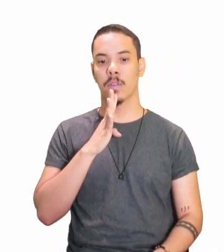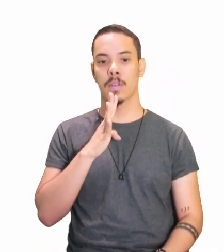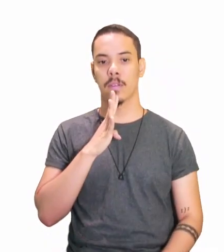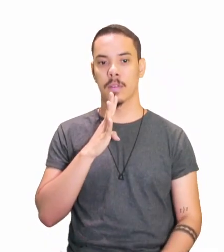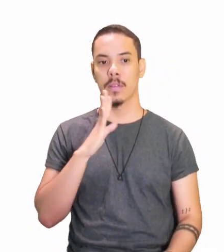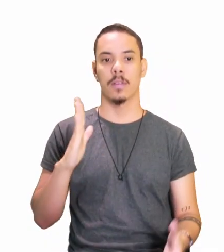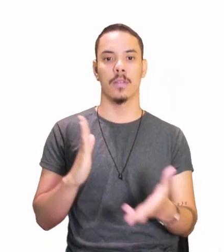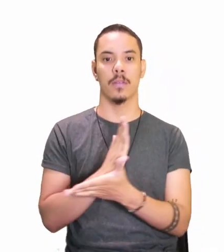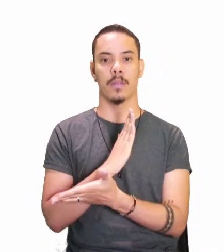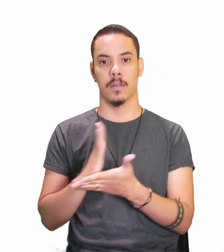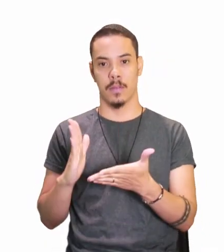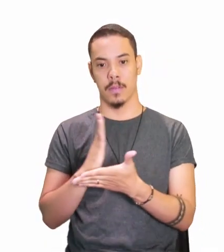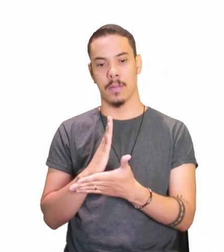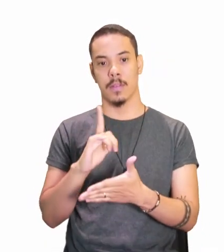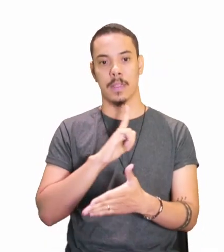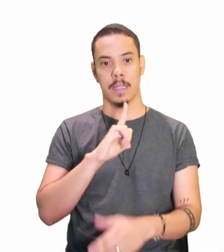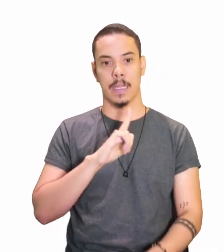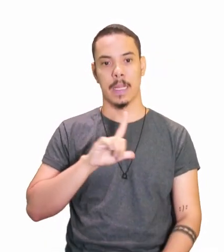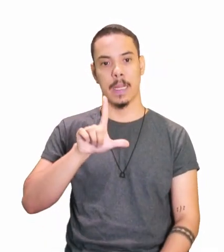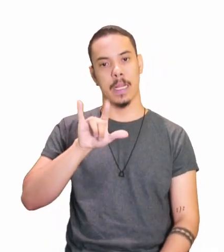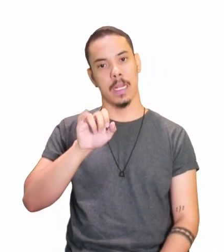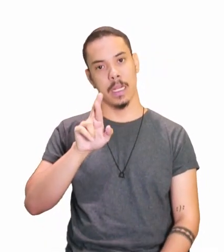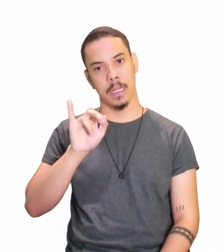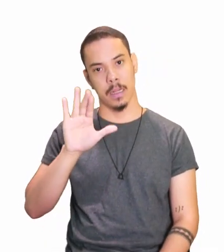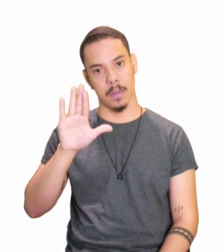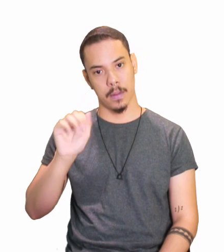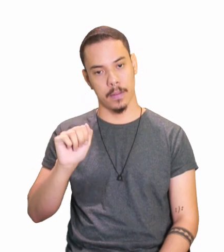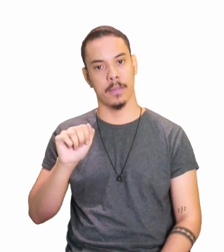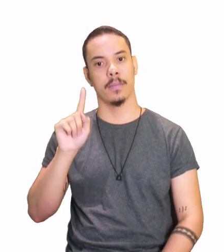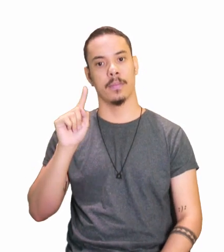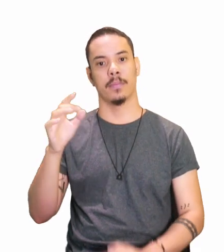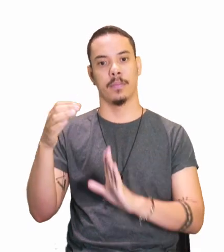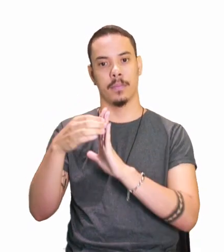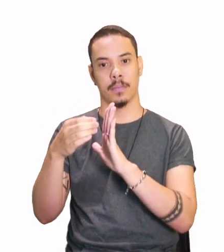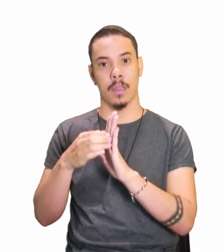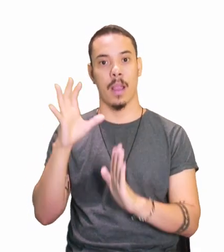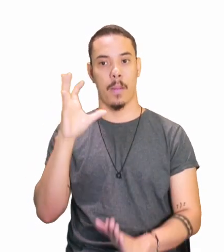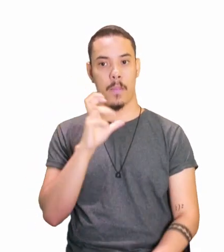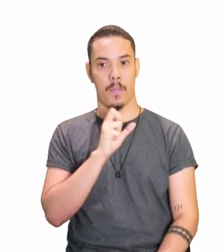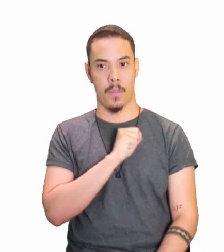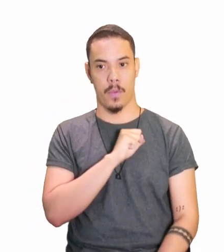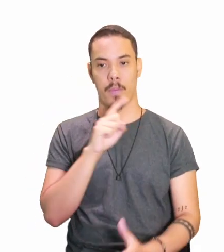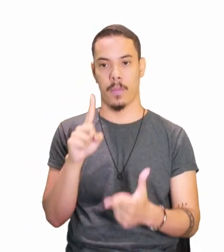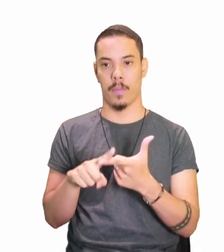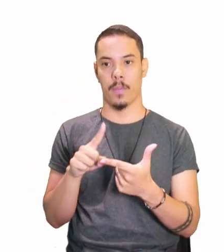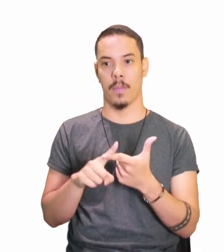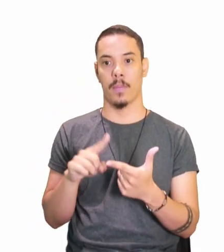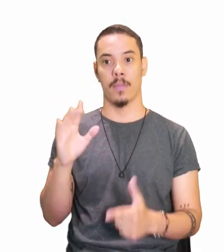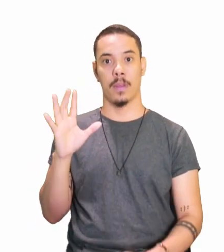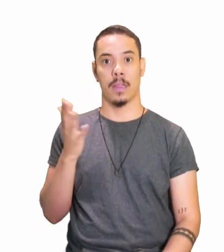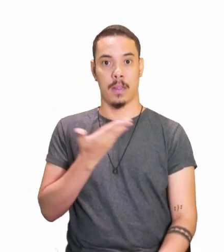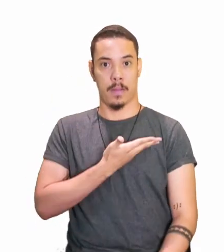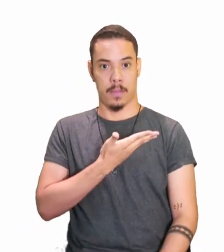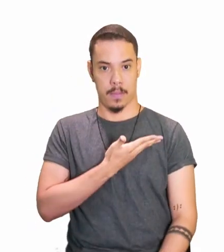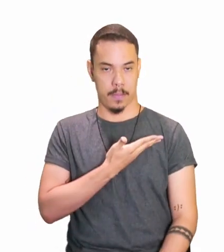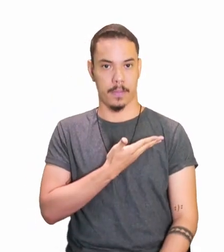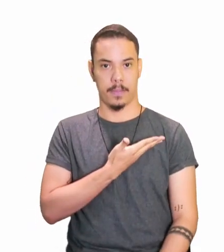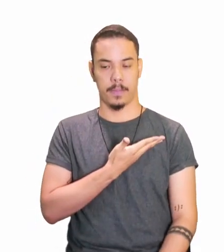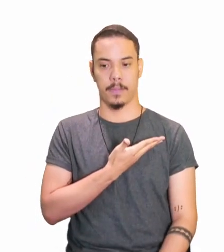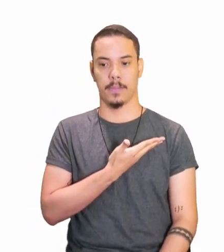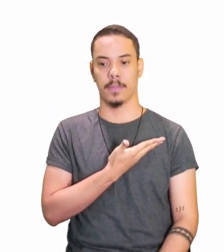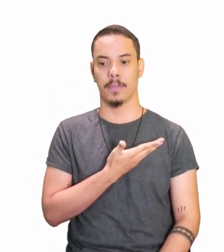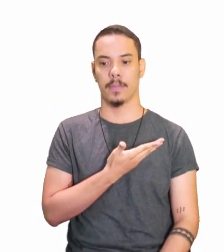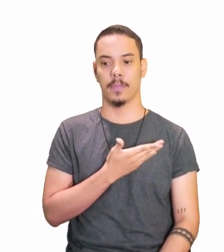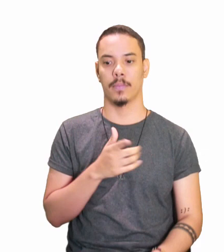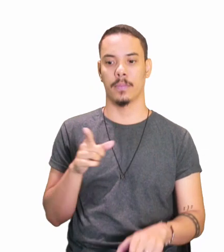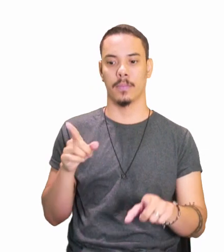cantigas. Temos as cantigas líricas, que elas são classificadas em cantiga de amor e cantiga de amigo, belezinha?